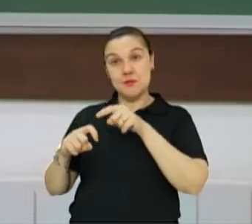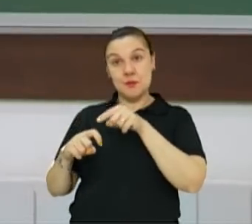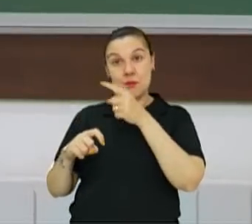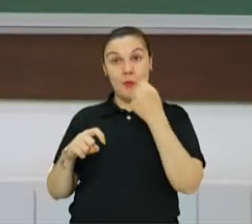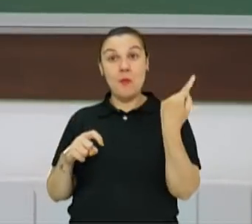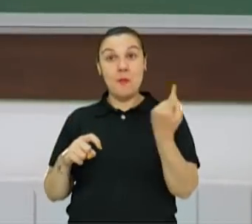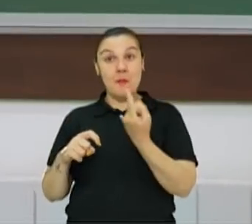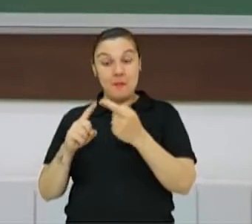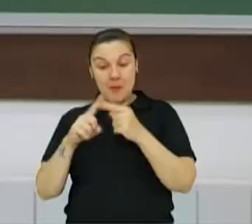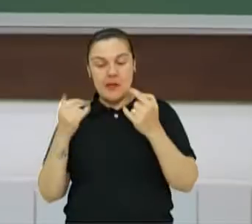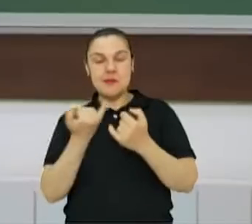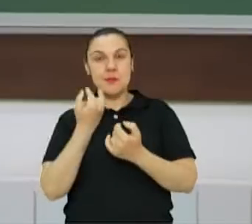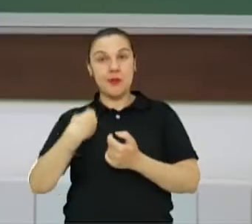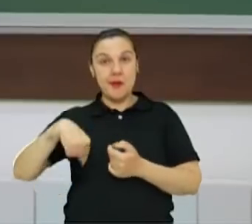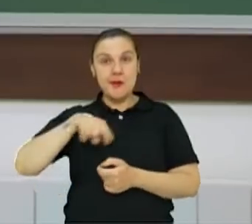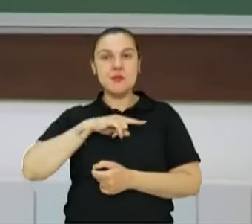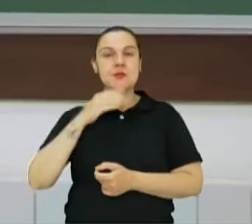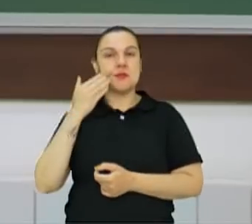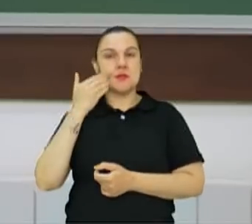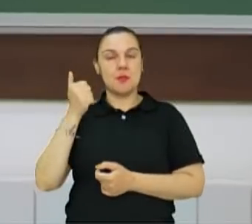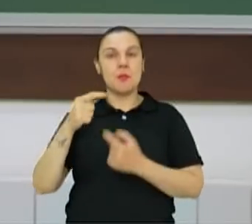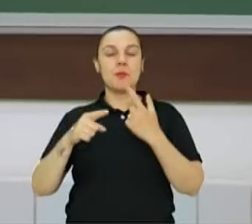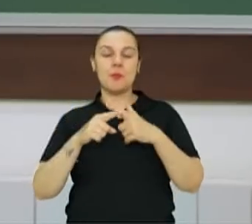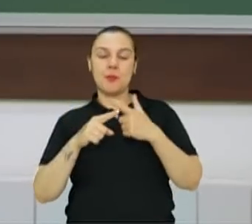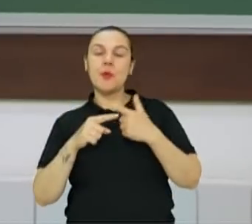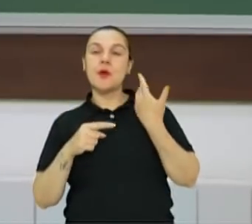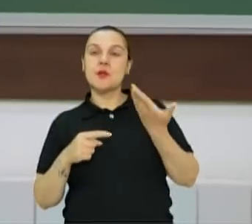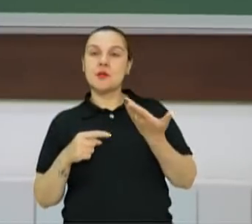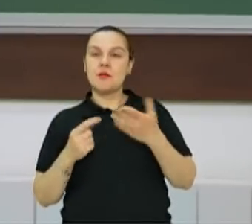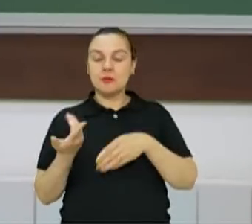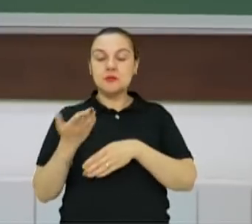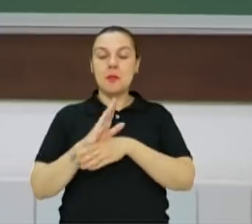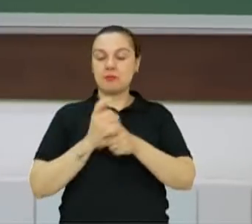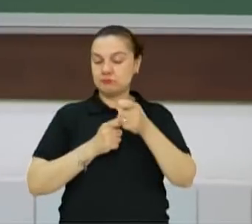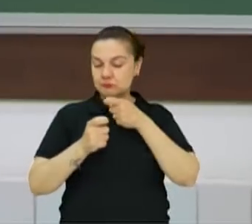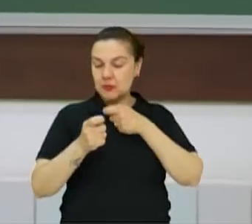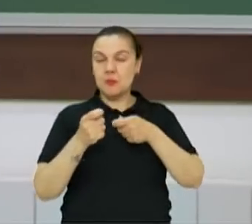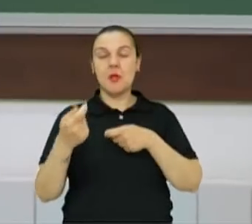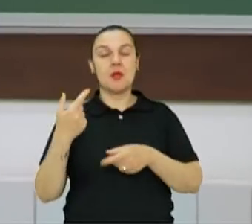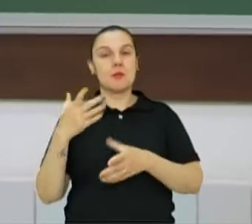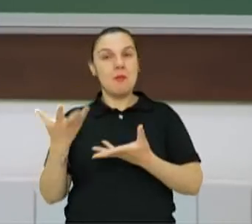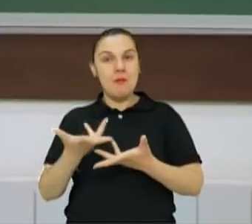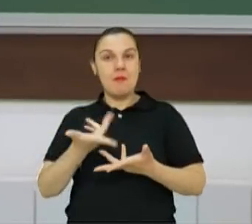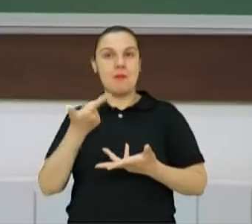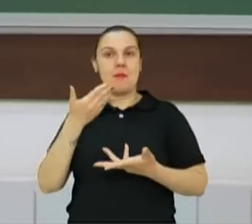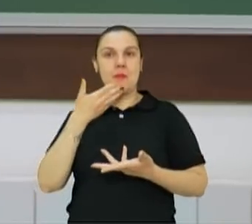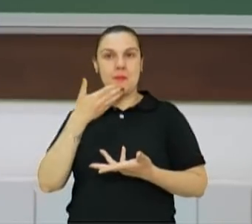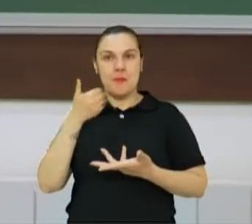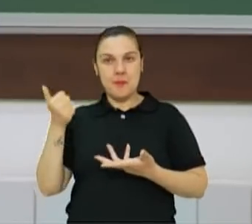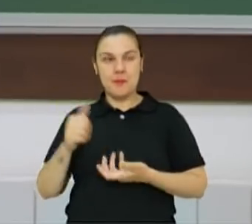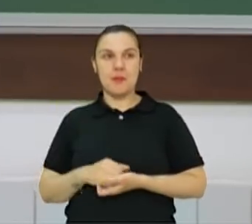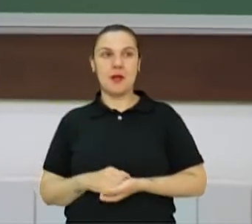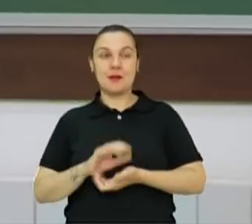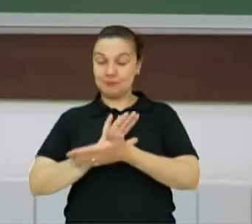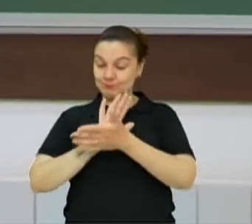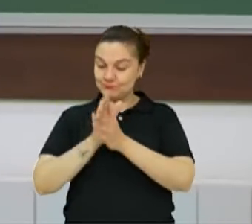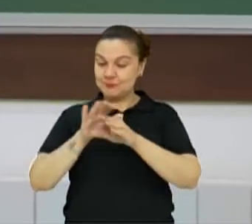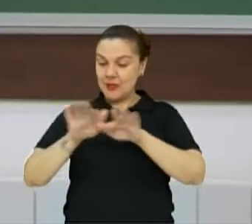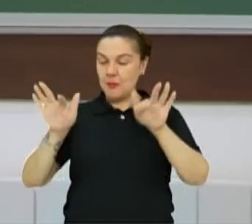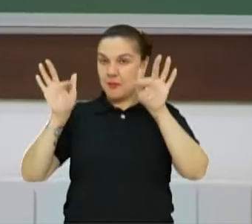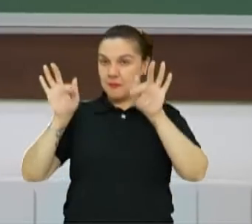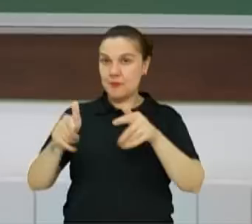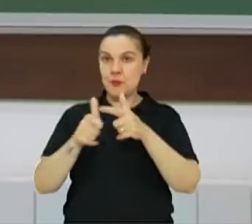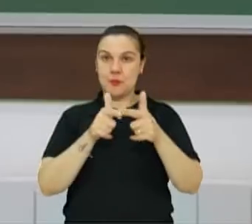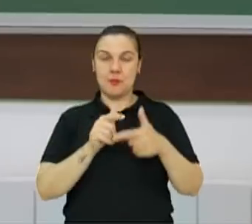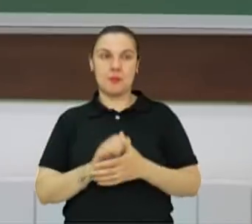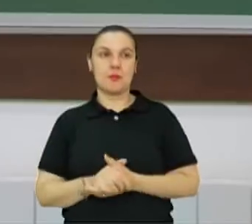Mas é importantíssimo, porque aí sim ele vai saber qual é o tratamento que vai ser eficaz, que de fato vai acabar com o